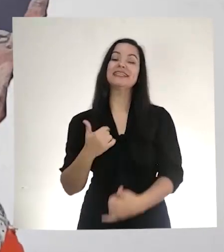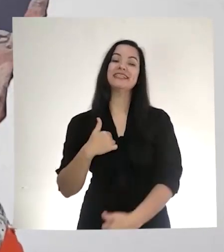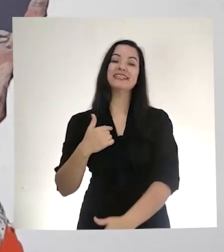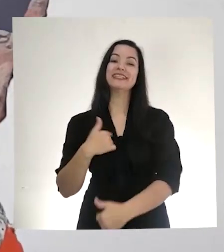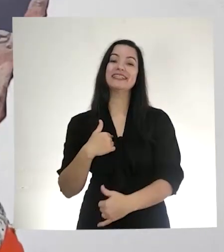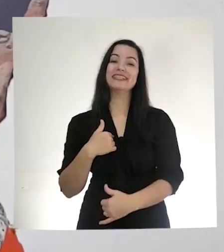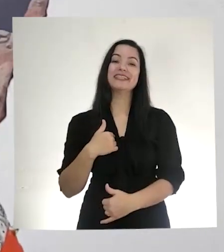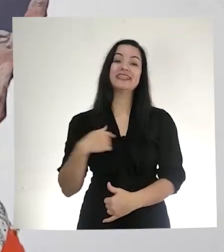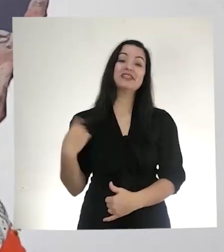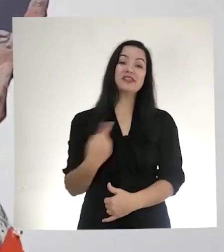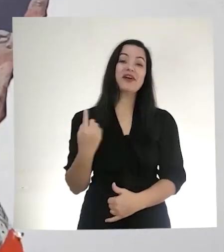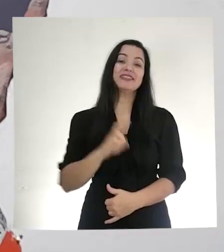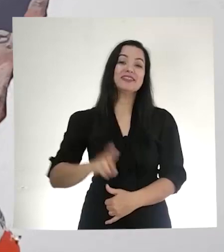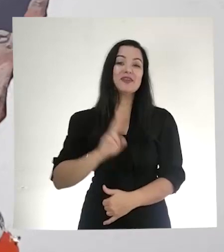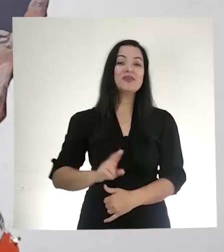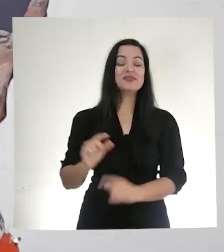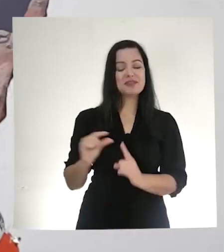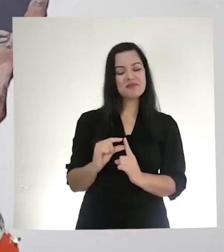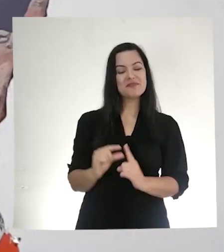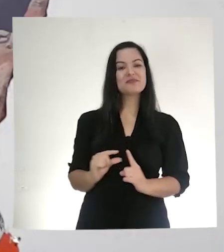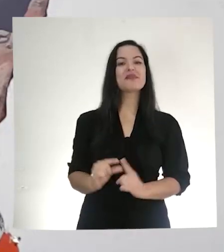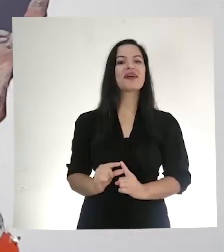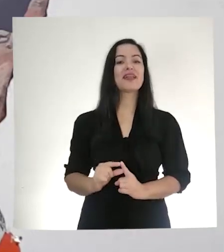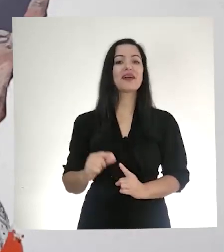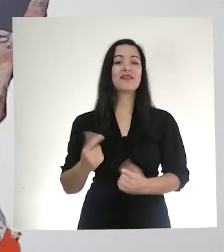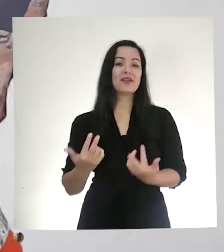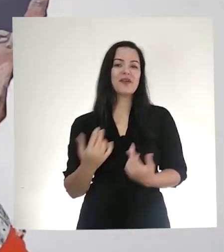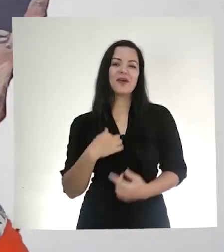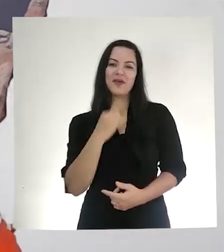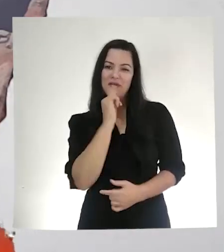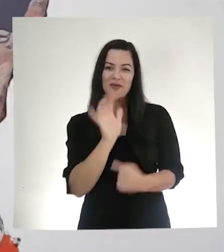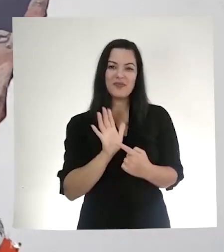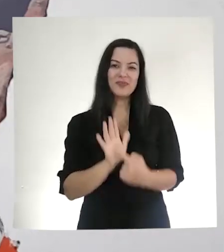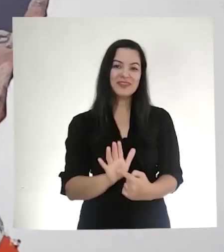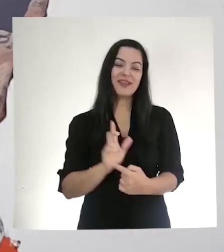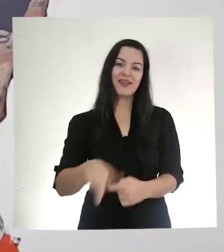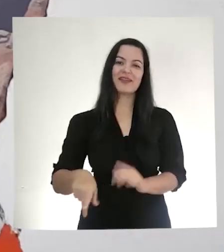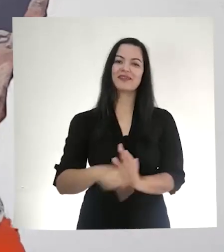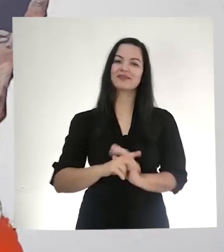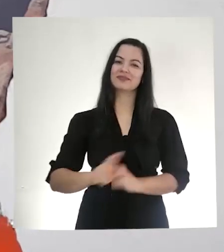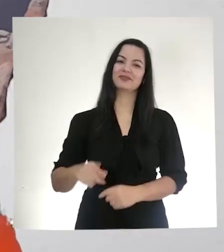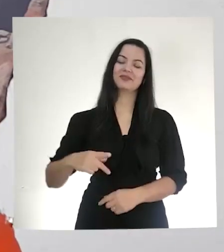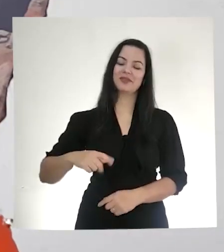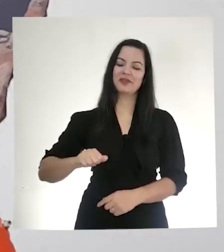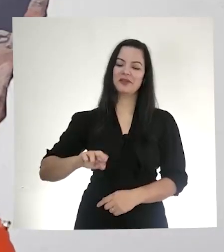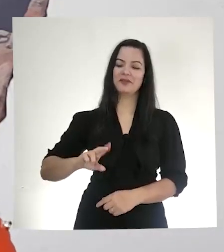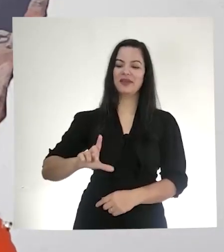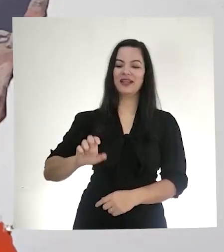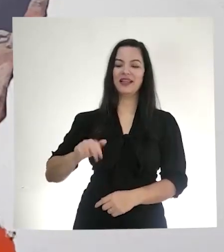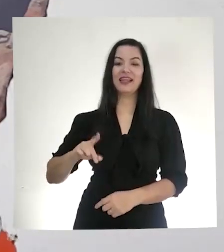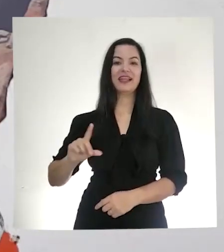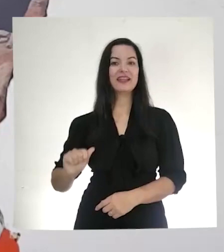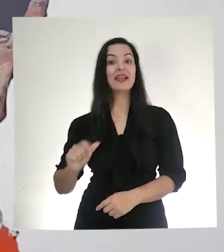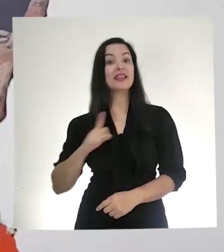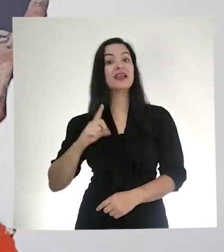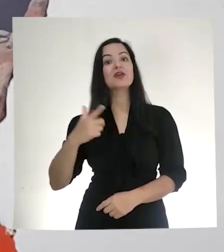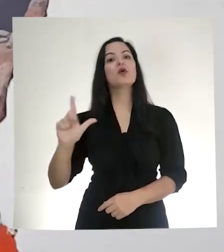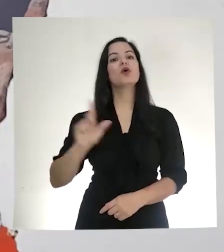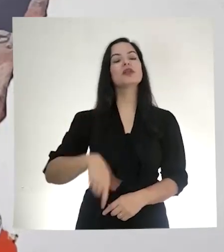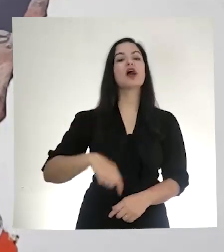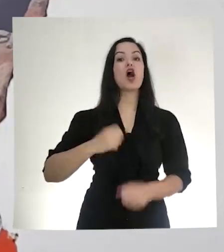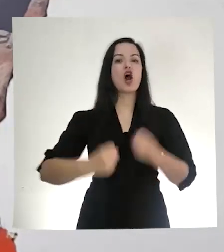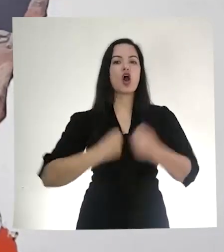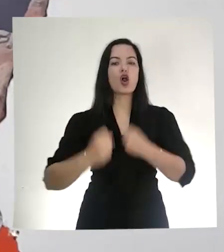de exemplificar, é uma parlenda. Tenho outra aqui. Corre cutia na casa da